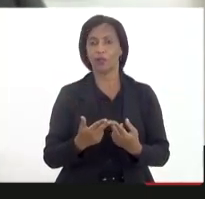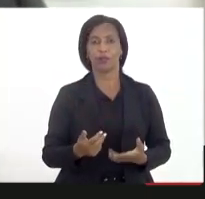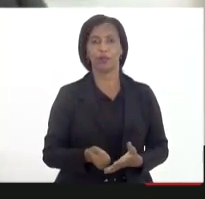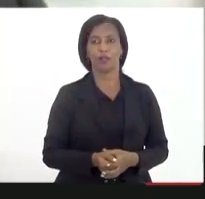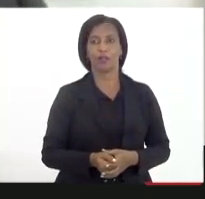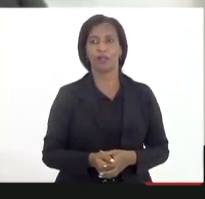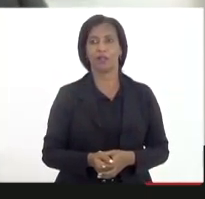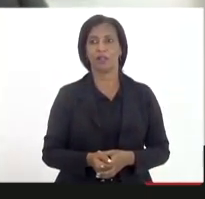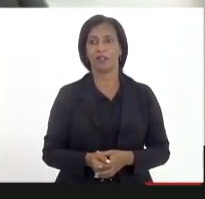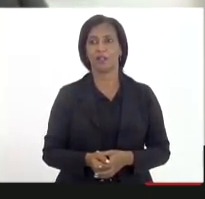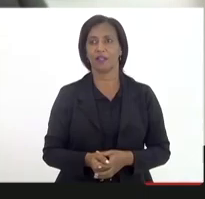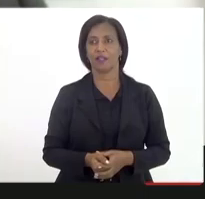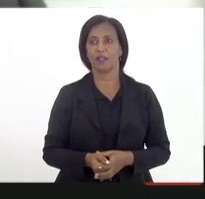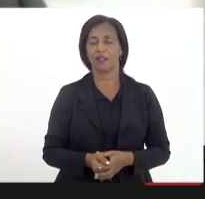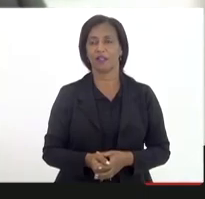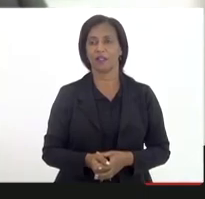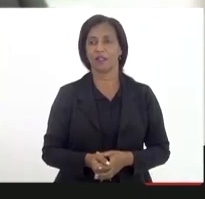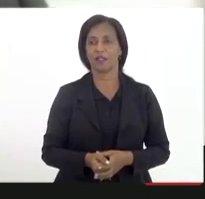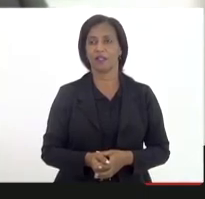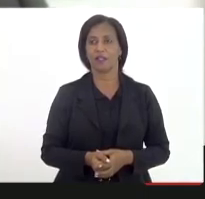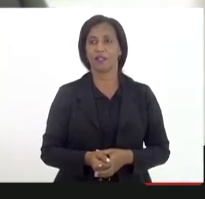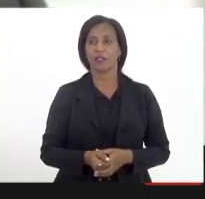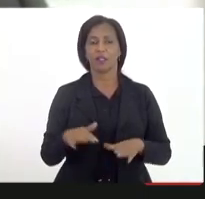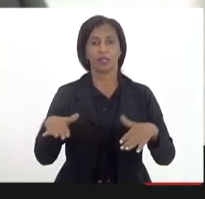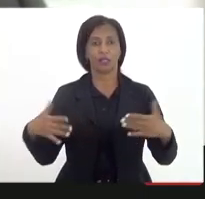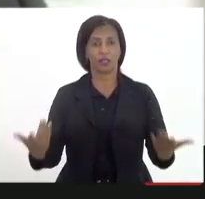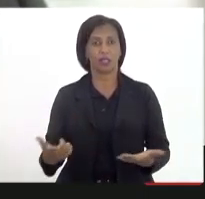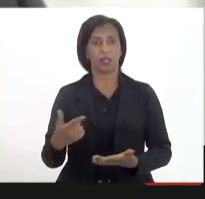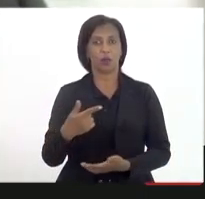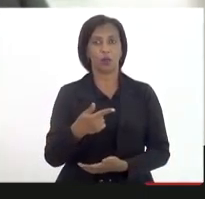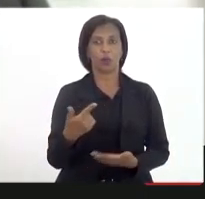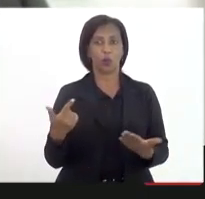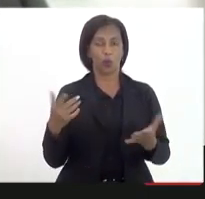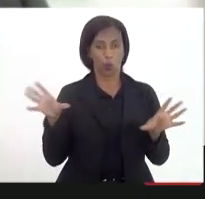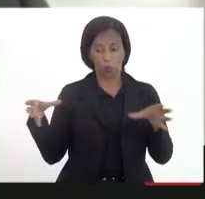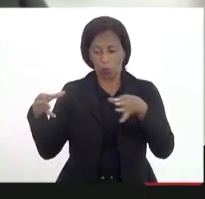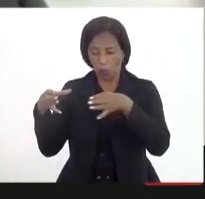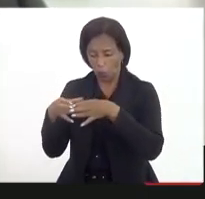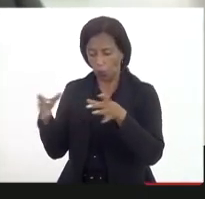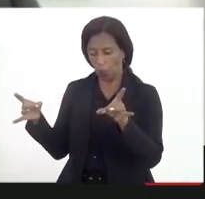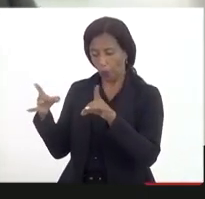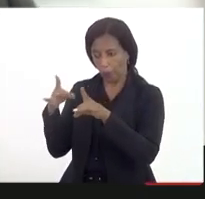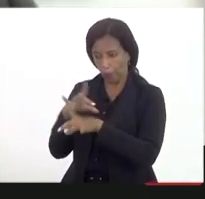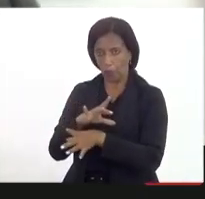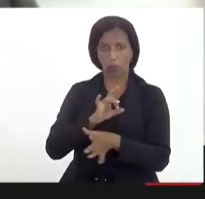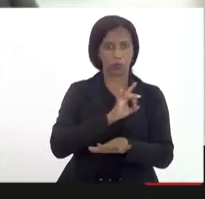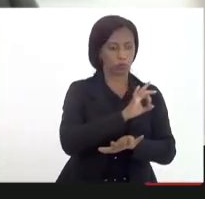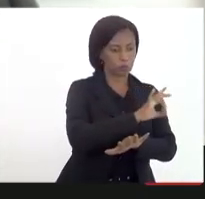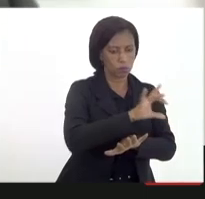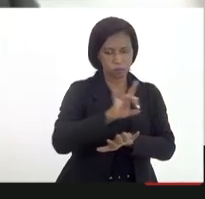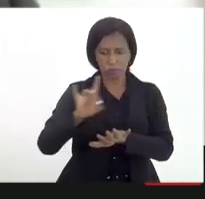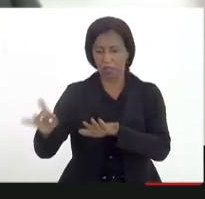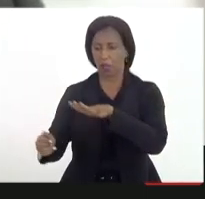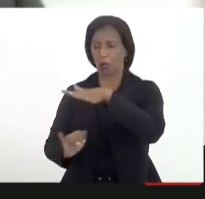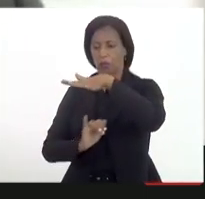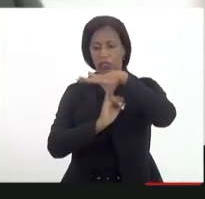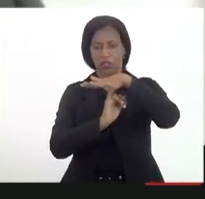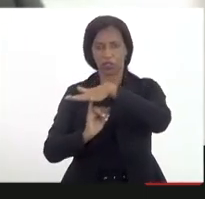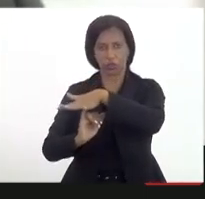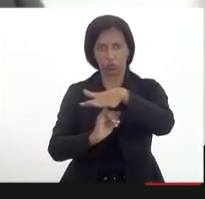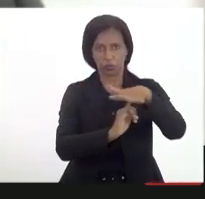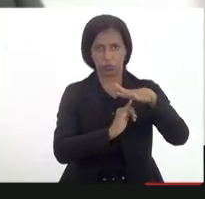é a presidência para tratar do tema então composto o grupo de trabalho por essas inscrições e autoridade